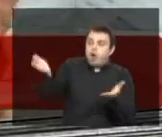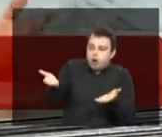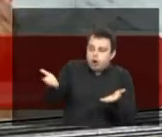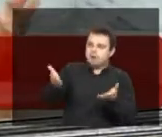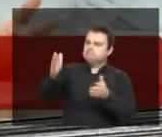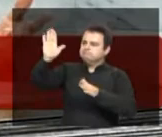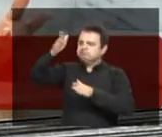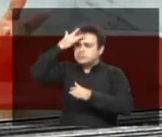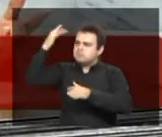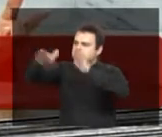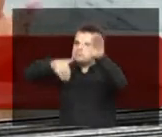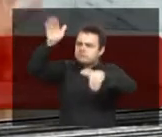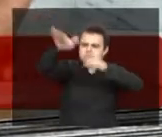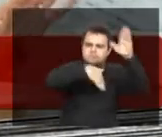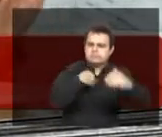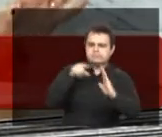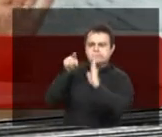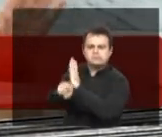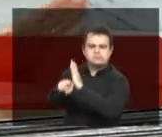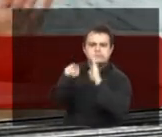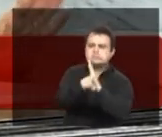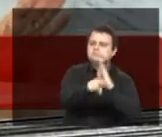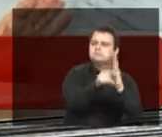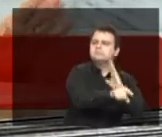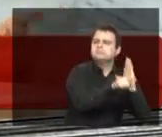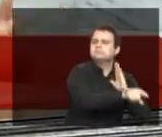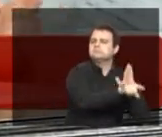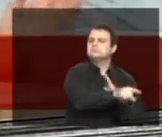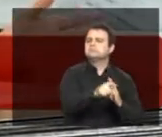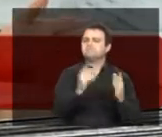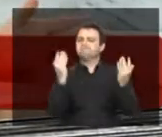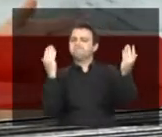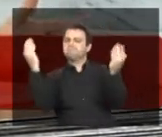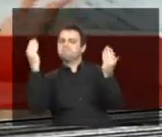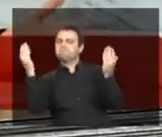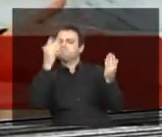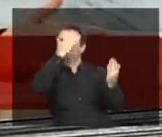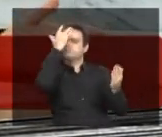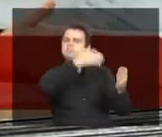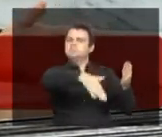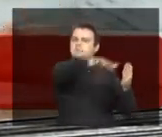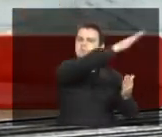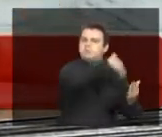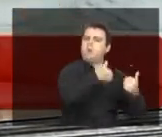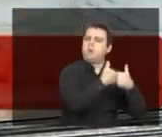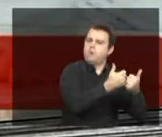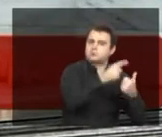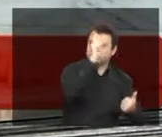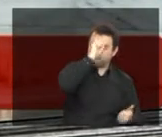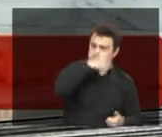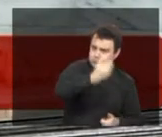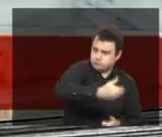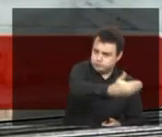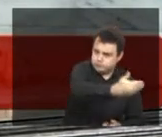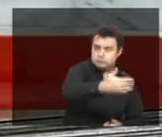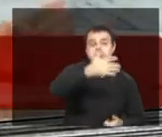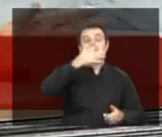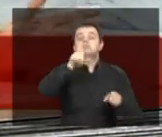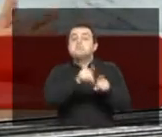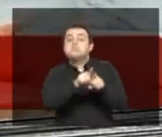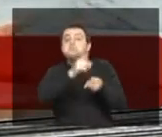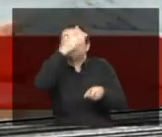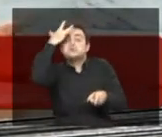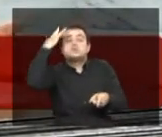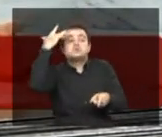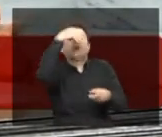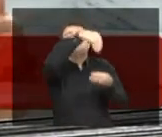fundamentais para fazer essa comparação aí, quem está nas duas pontas, né, o usuário do transporte coletivo e quem trabalha realmente lá dentro. Aí